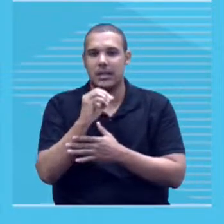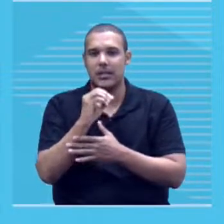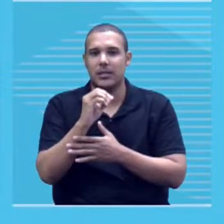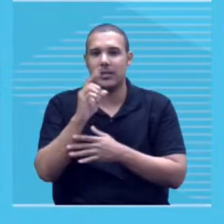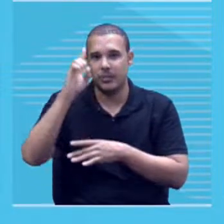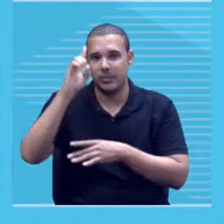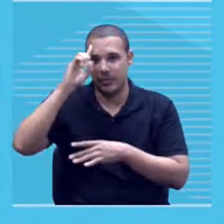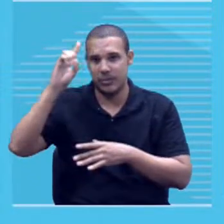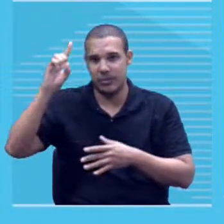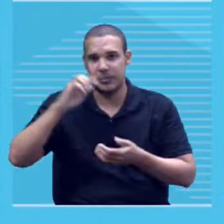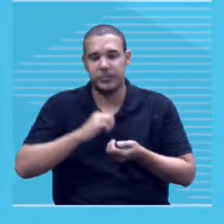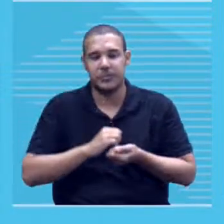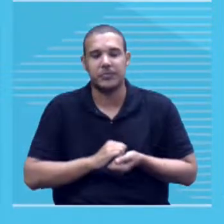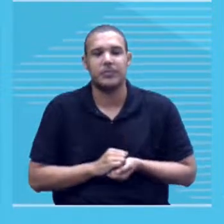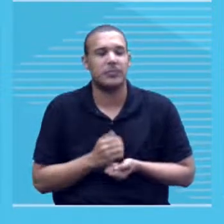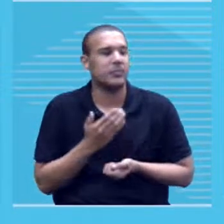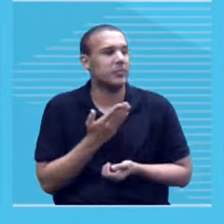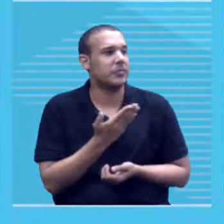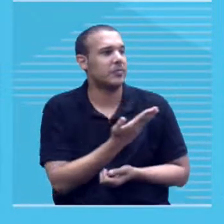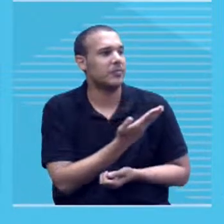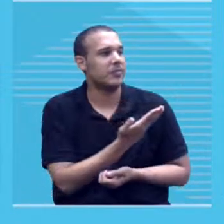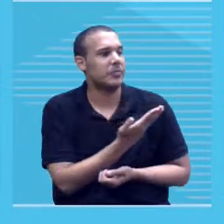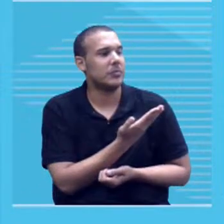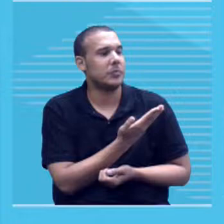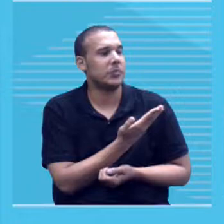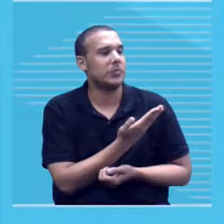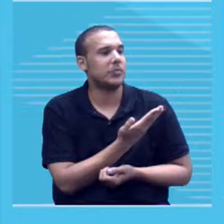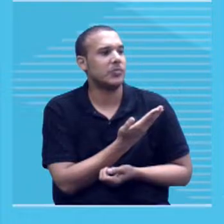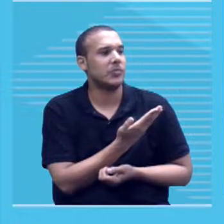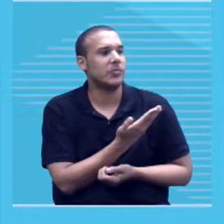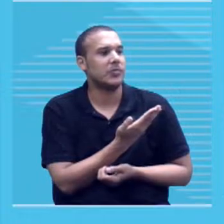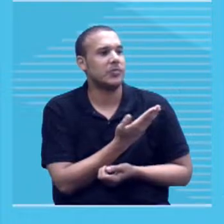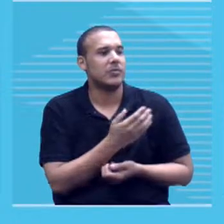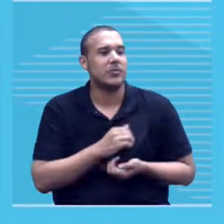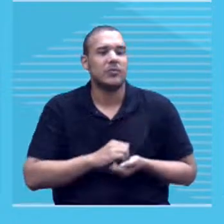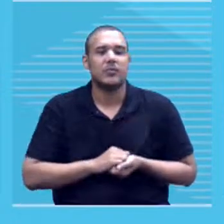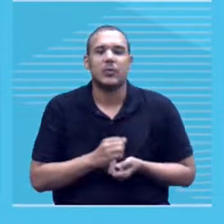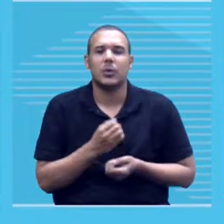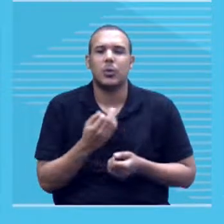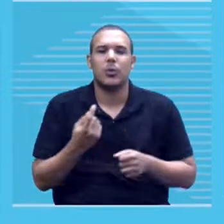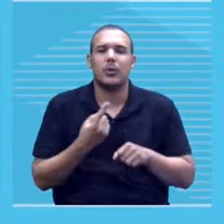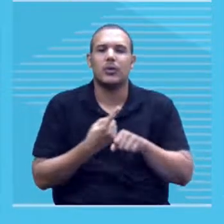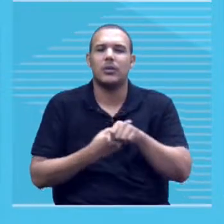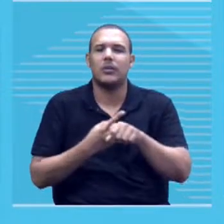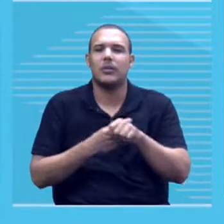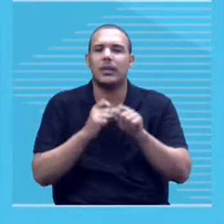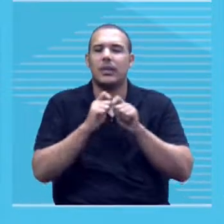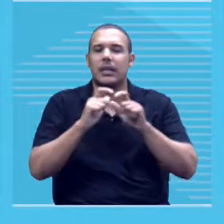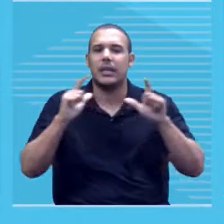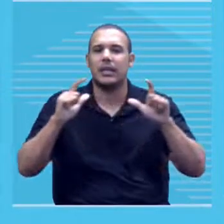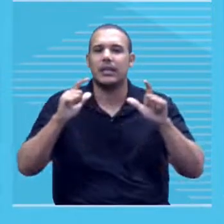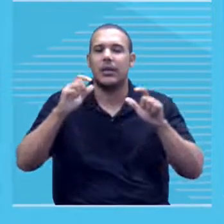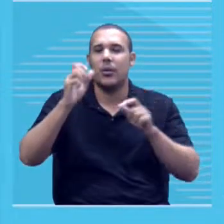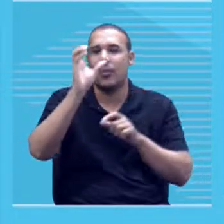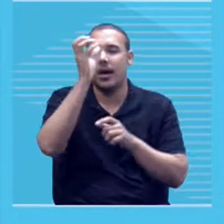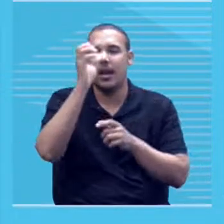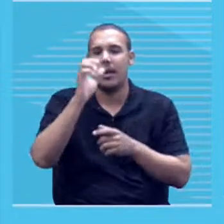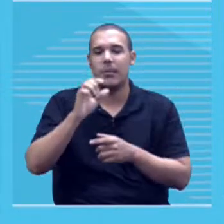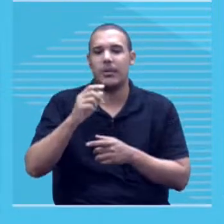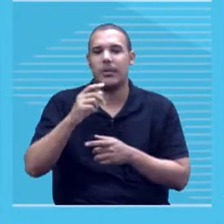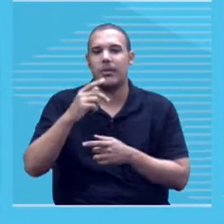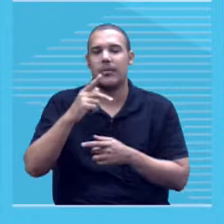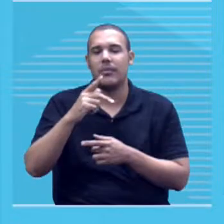tem essa situação aqui. Assinale o número de horas que o painel acima consegue manter acesa uma lâmpada fluorescente de